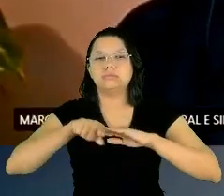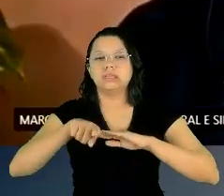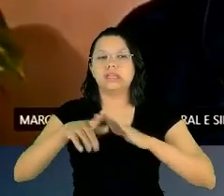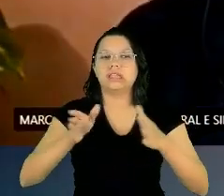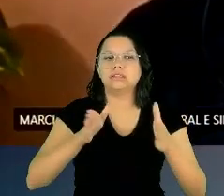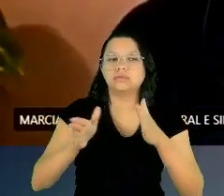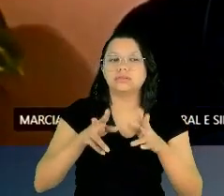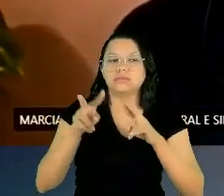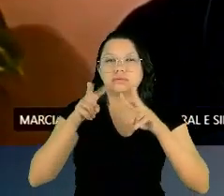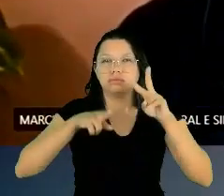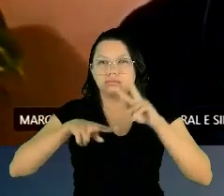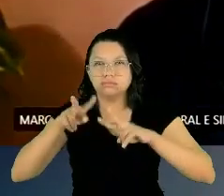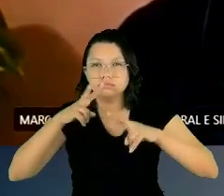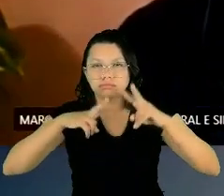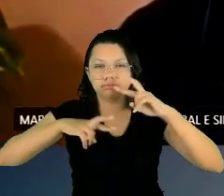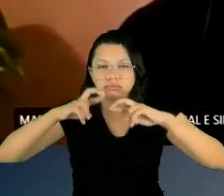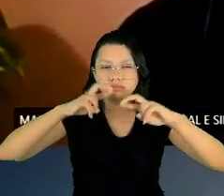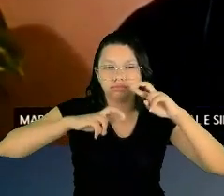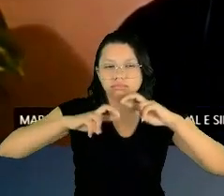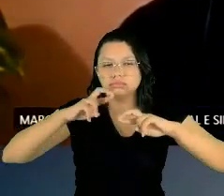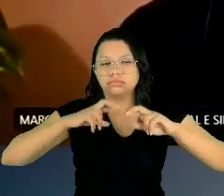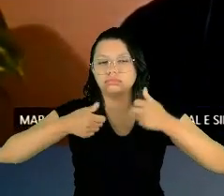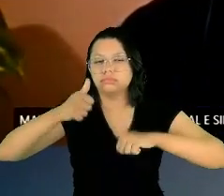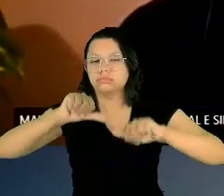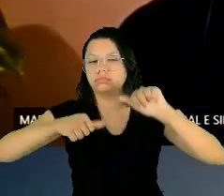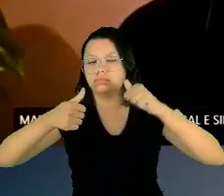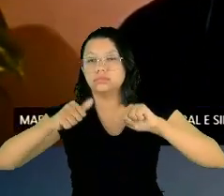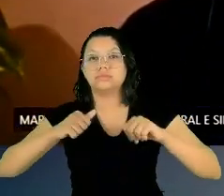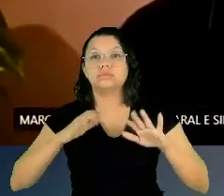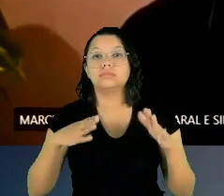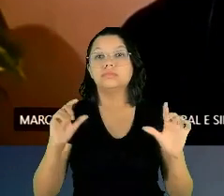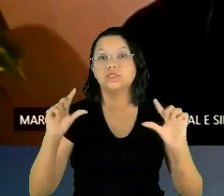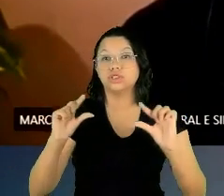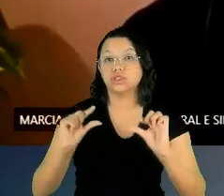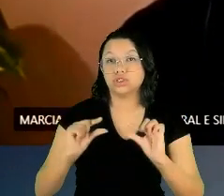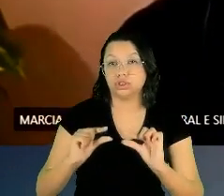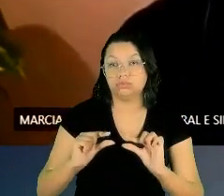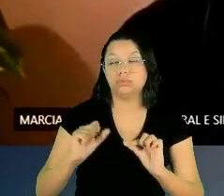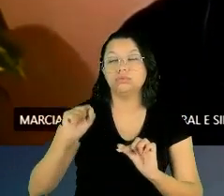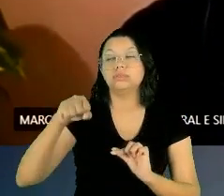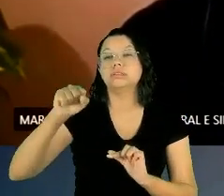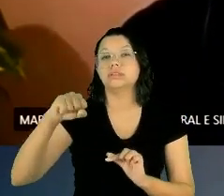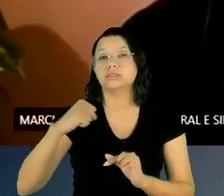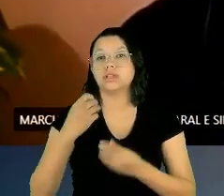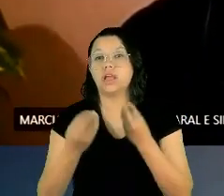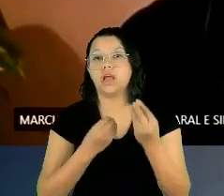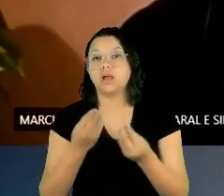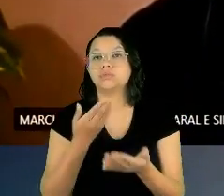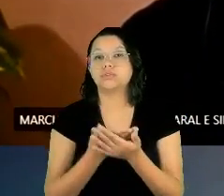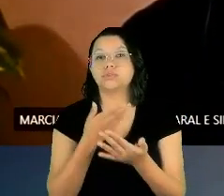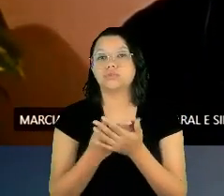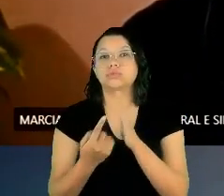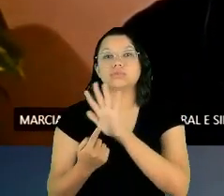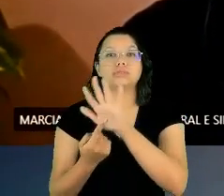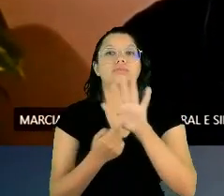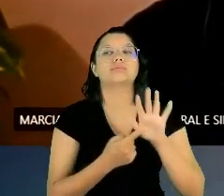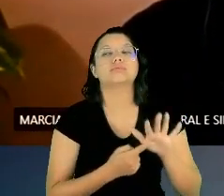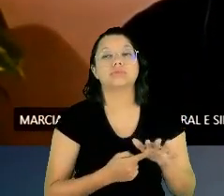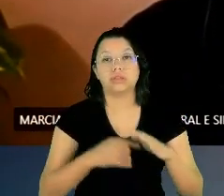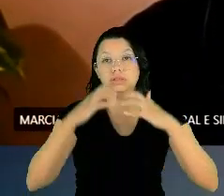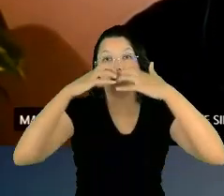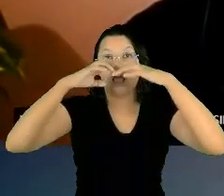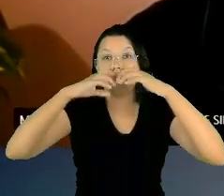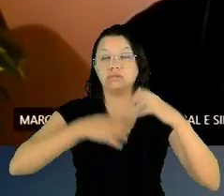daquele crime, né, daquela situação que eu estou analisando. Então, reduz viés, sim, né, como os estudos